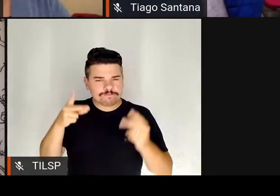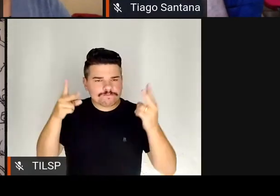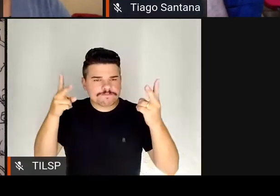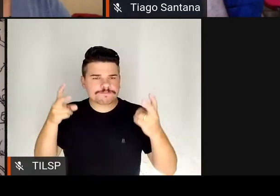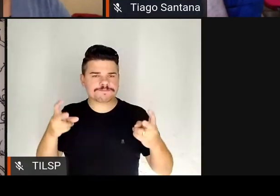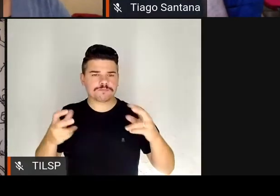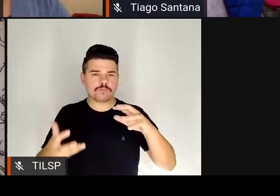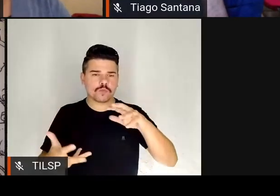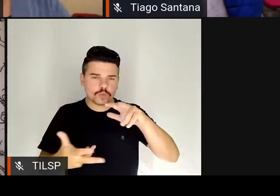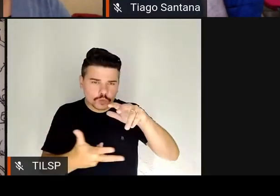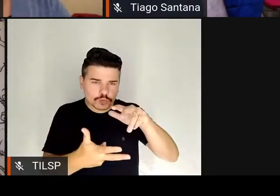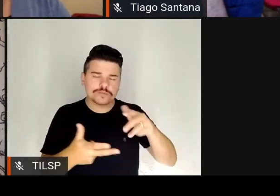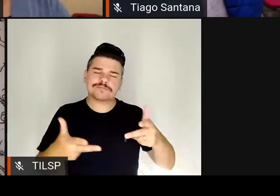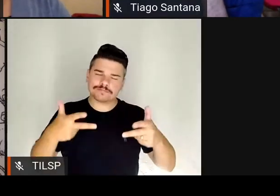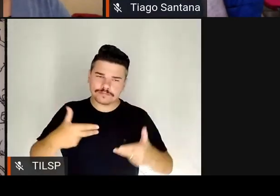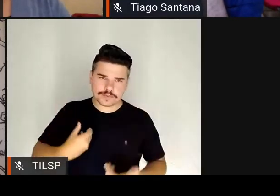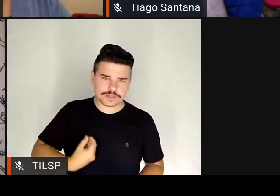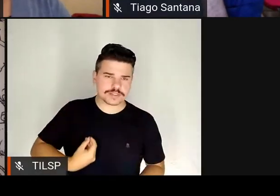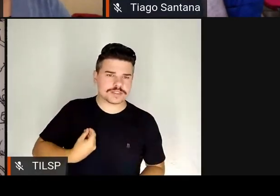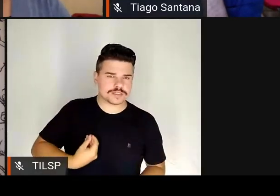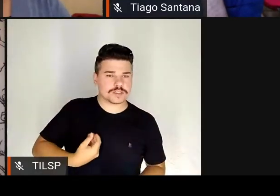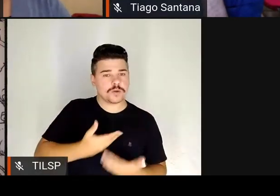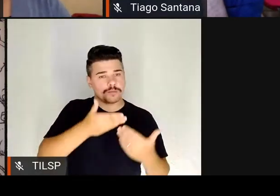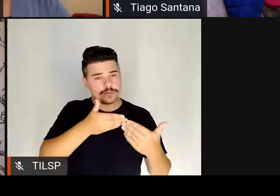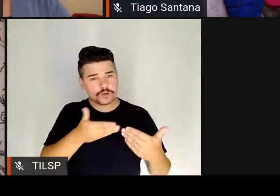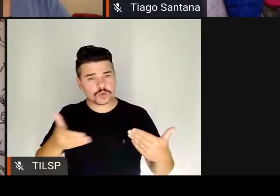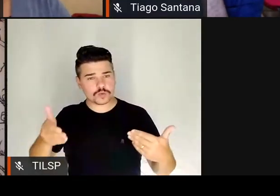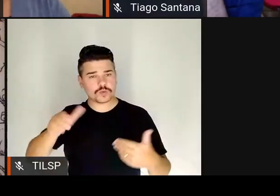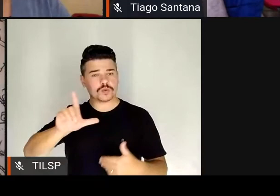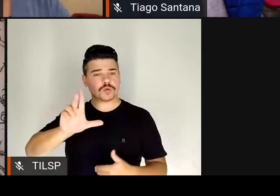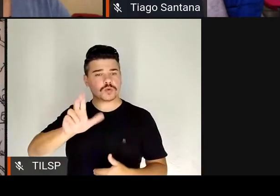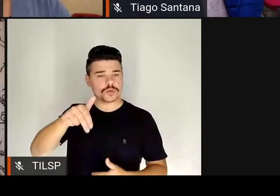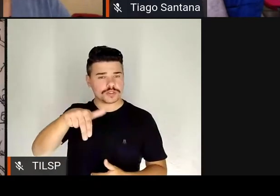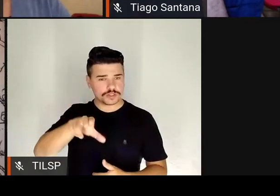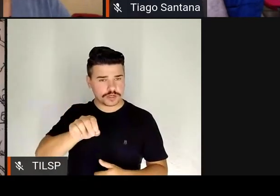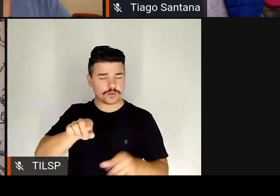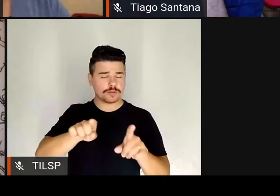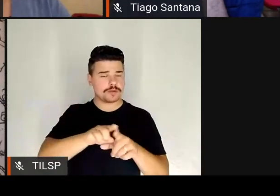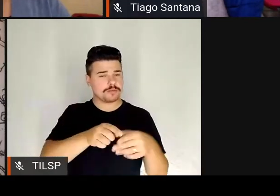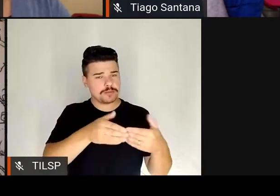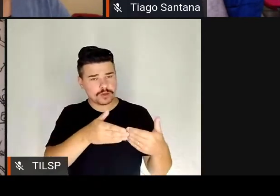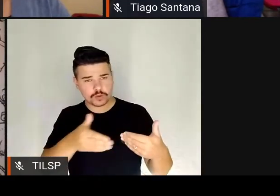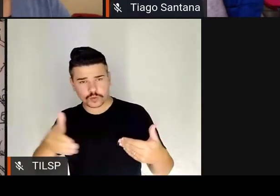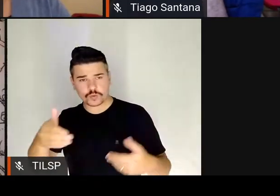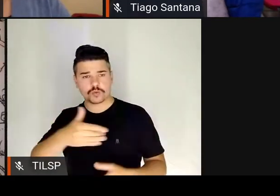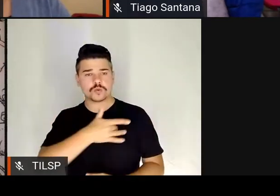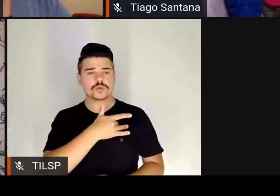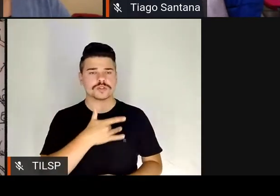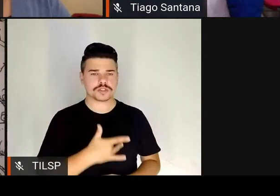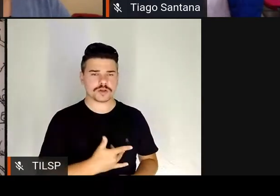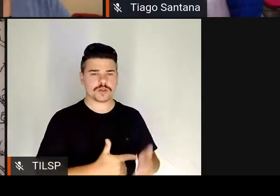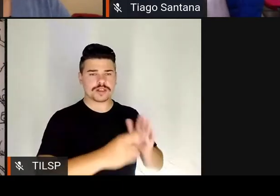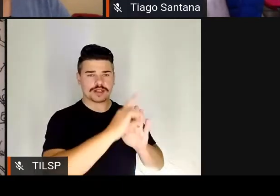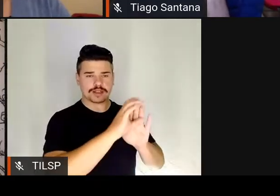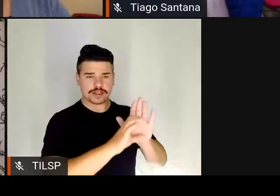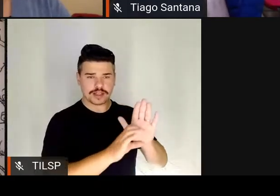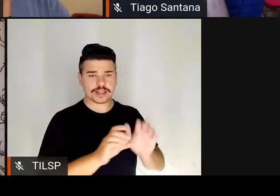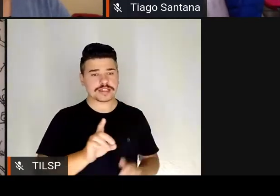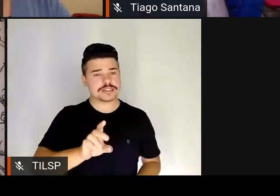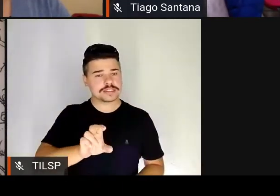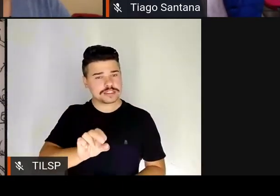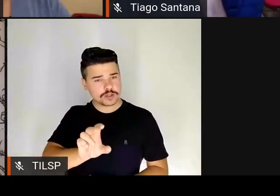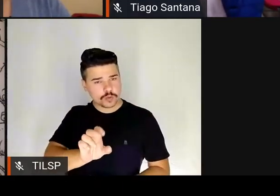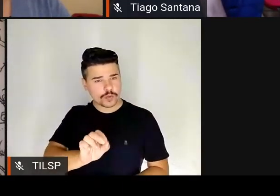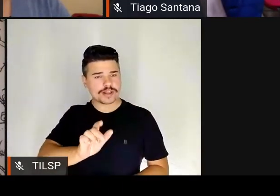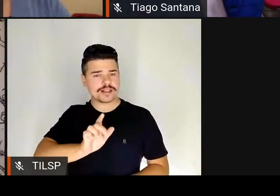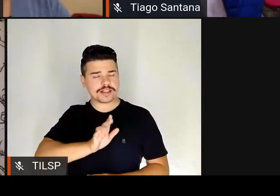ficou evidente durante o período do Luciano e da Cruzeiro, nesse momento da década de 50, que você tem um embate dentro da redação